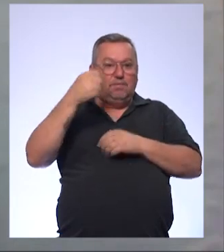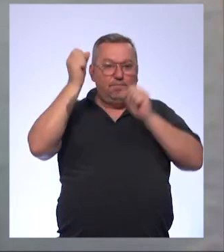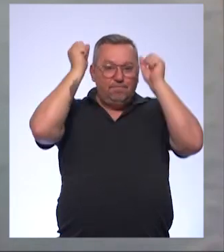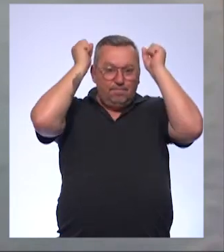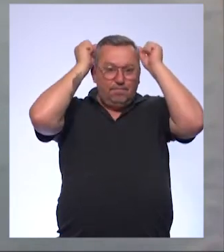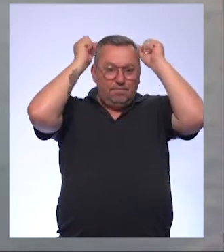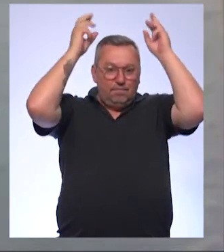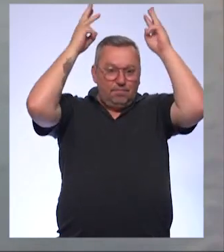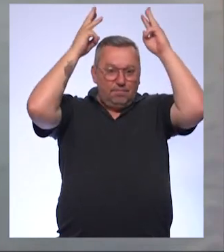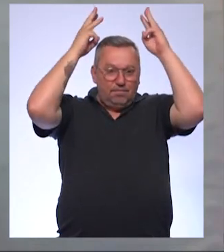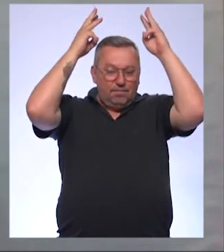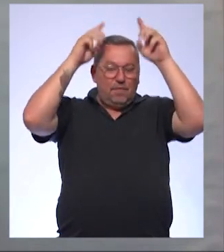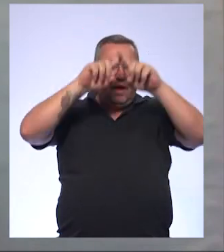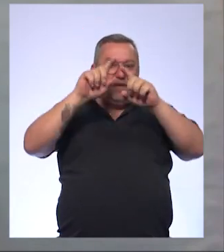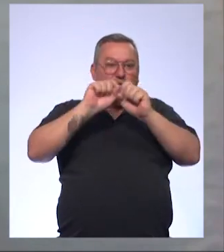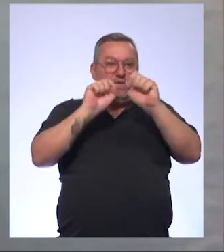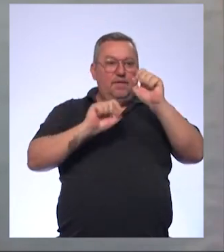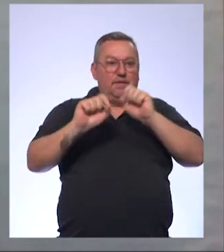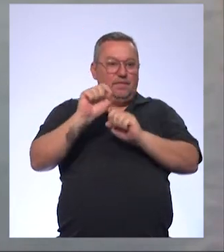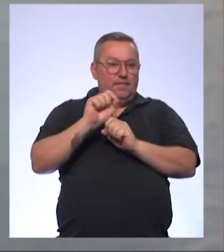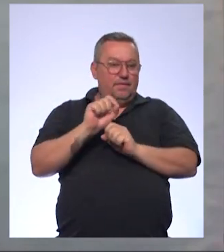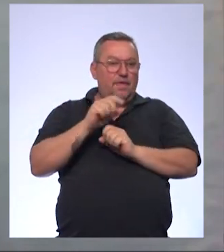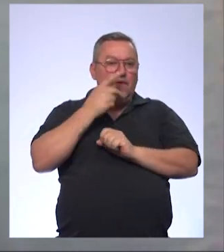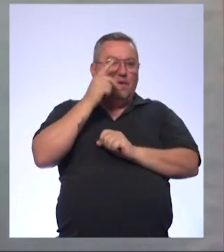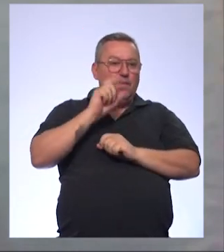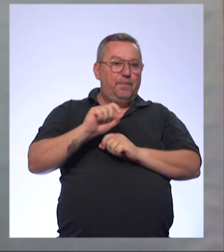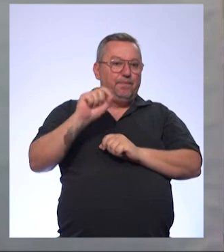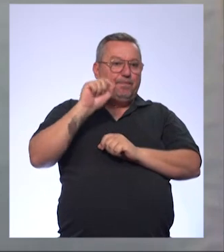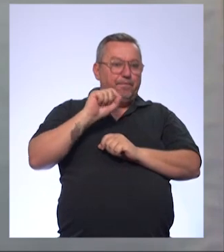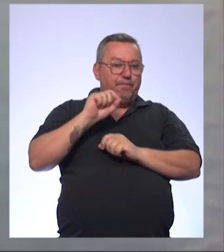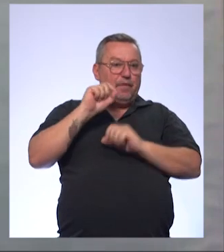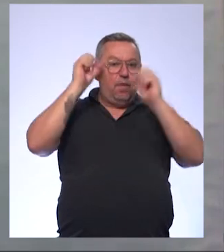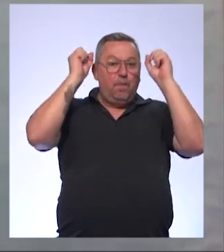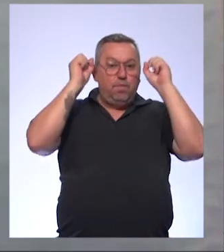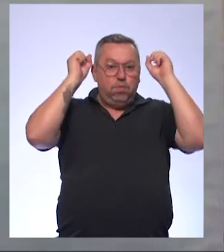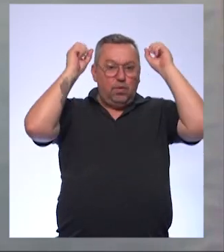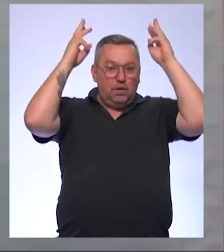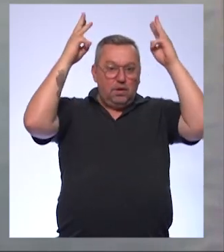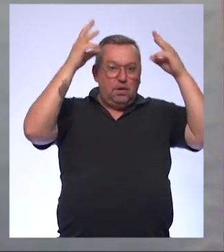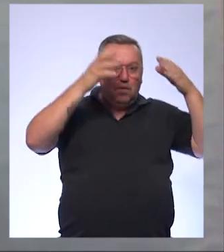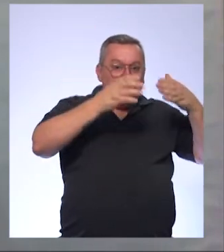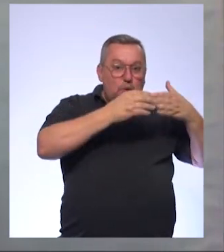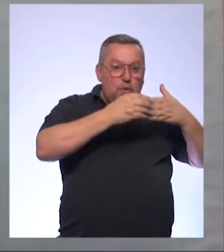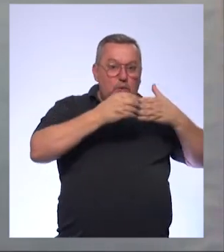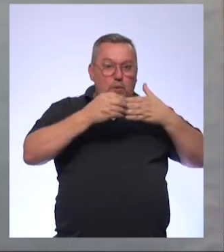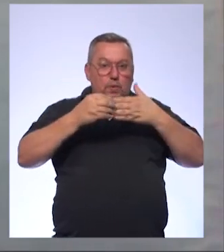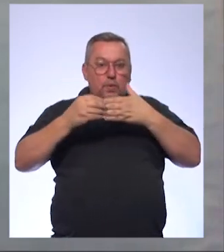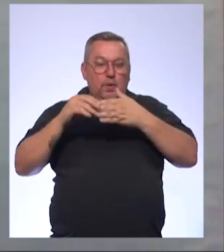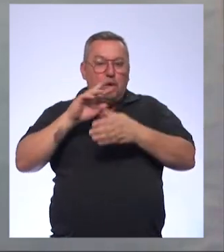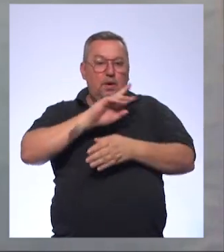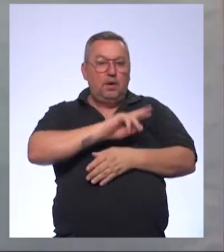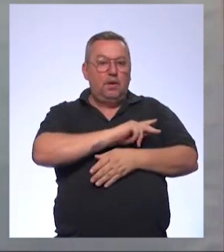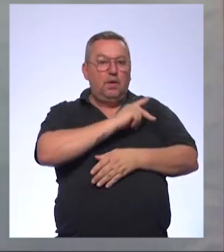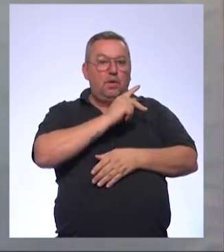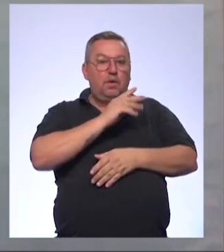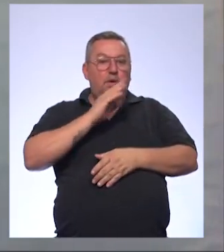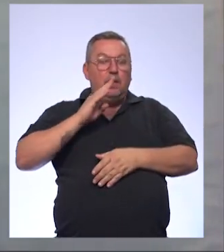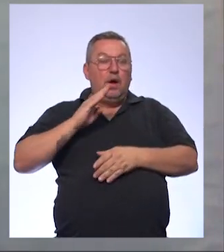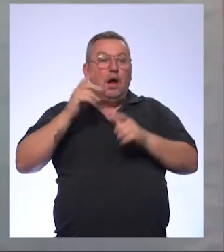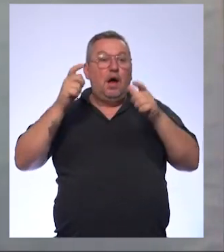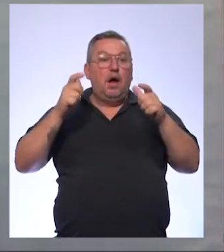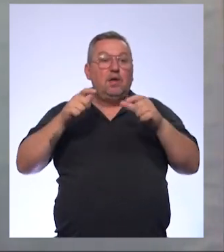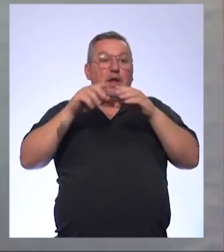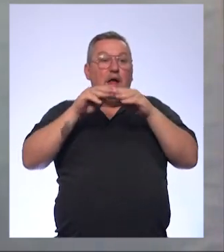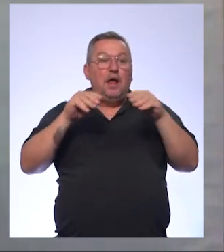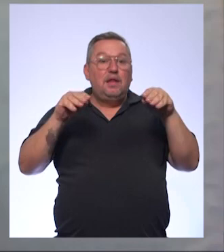Então, segundo a história, diz o seguinte, que Moisés ele conduziu o povo hebreu até a terra prometida, que é